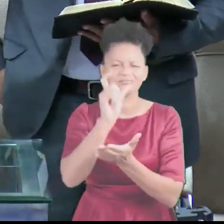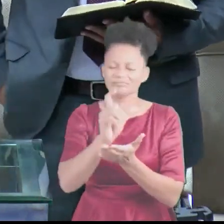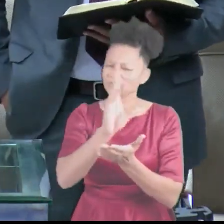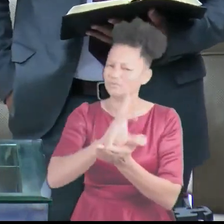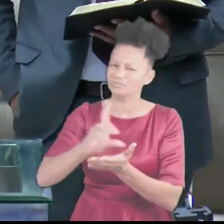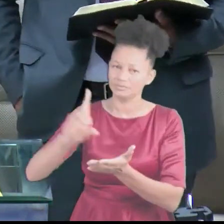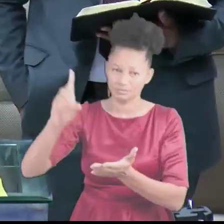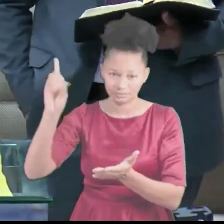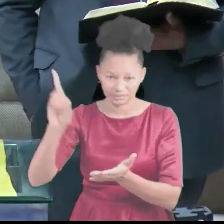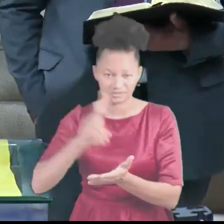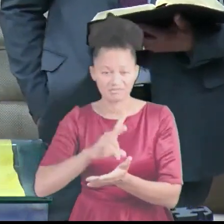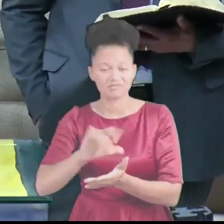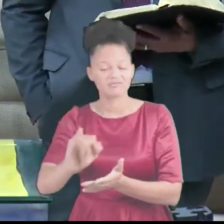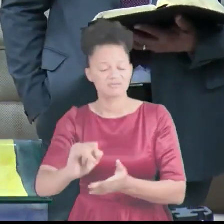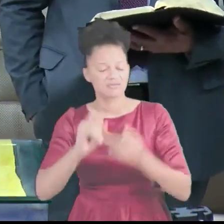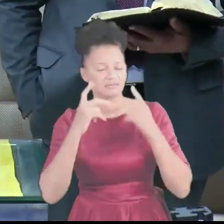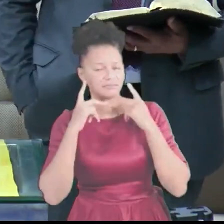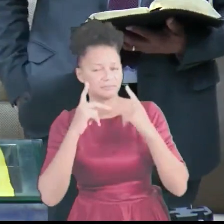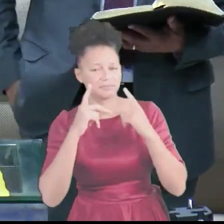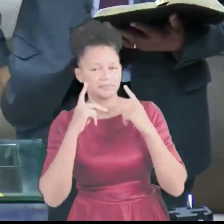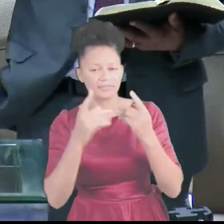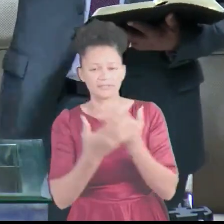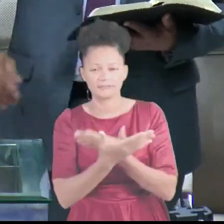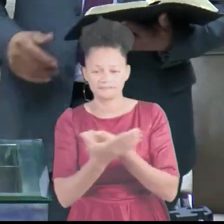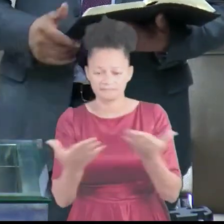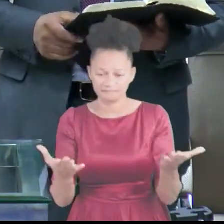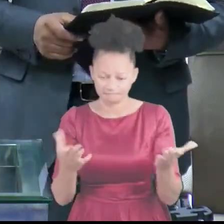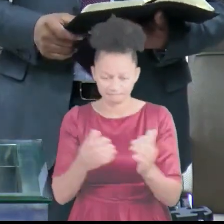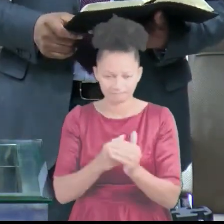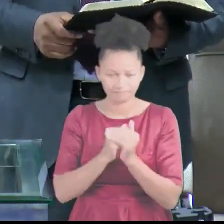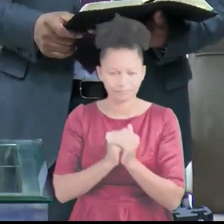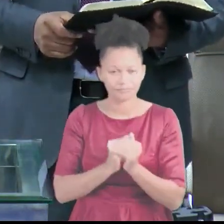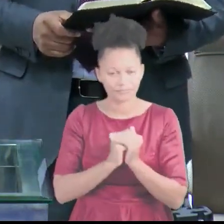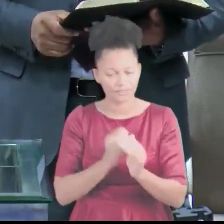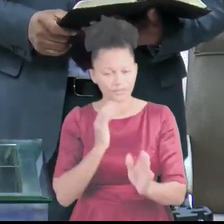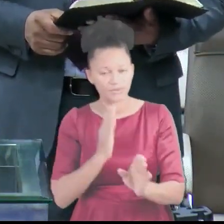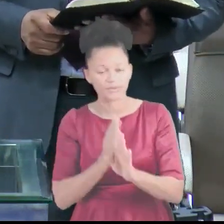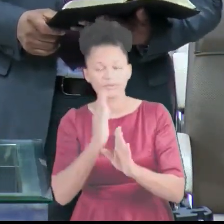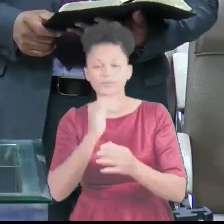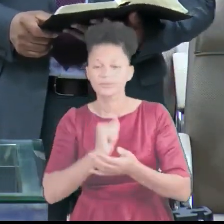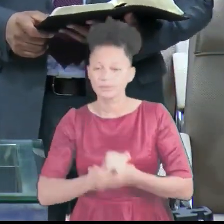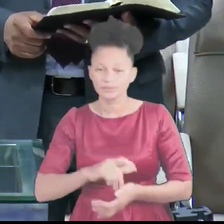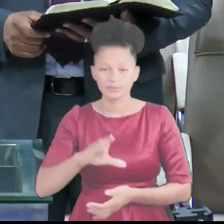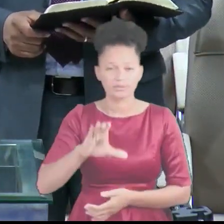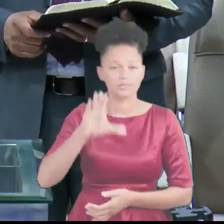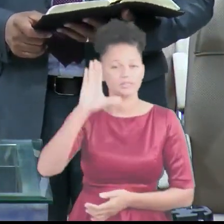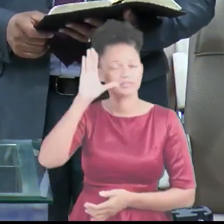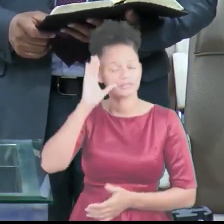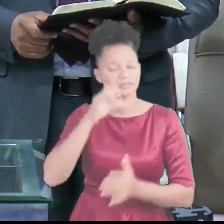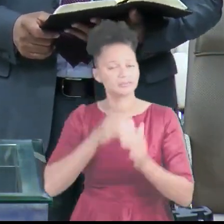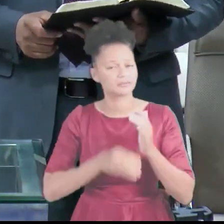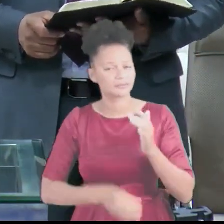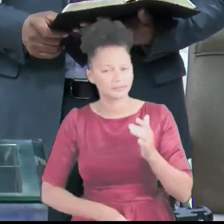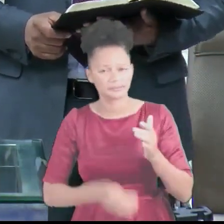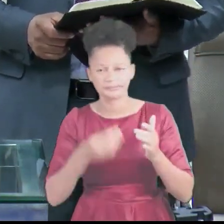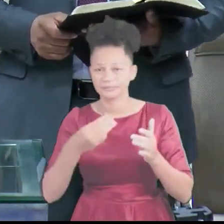Deus que será transmitida a vós. Amém, queridos? Quem achou Ezequiel, capítulo de número 37,